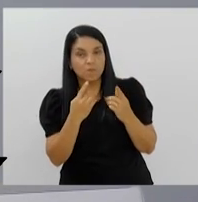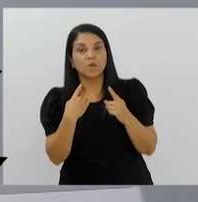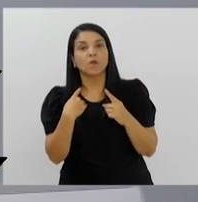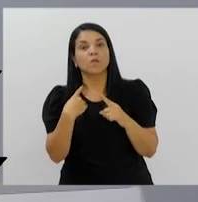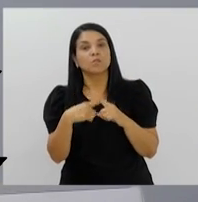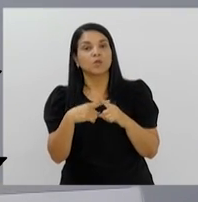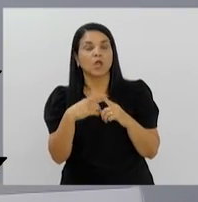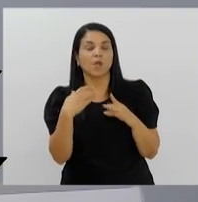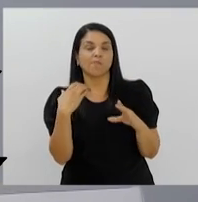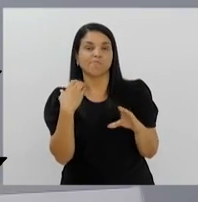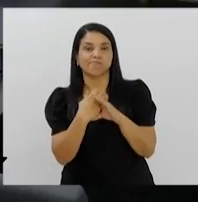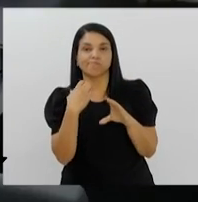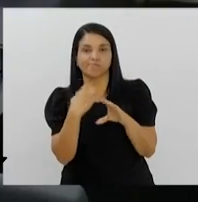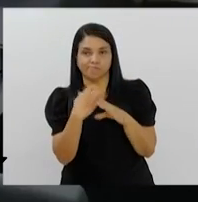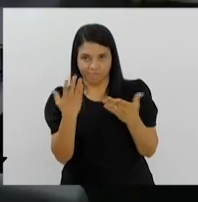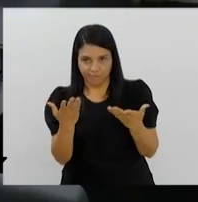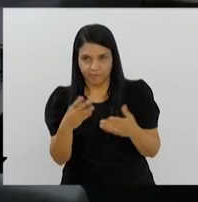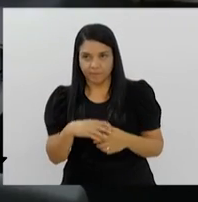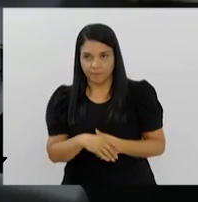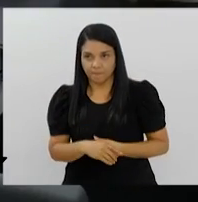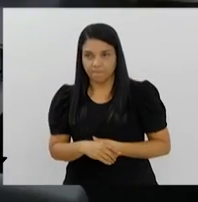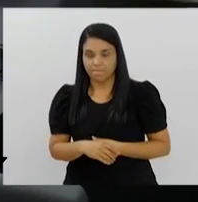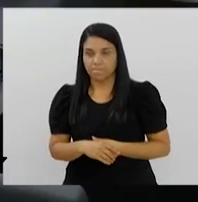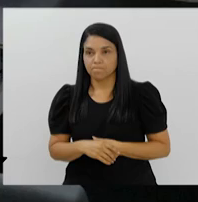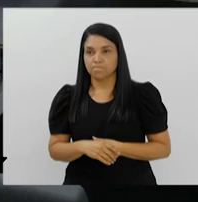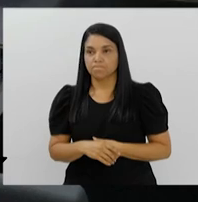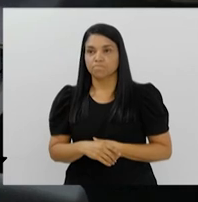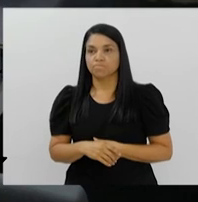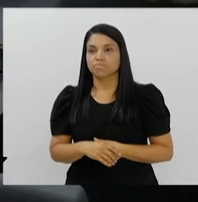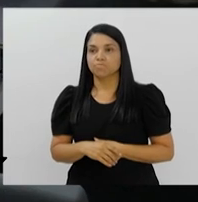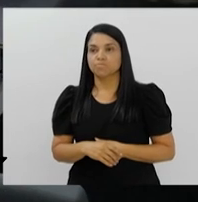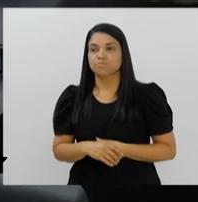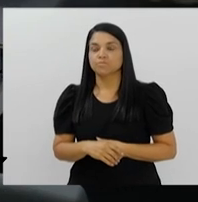comunicação Tá bom então deput